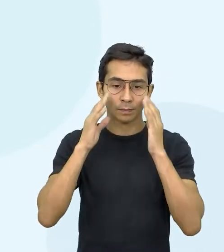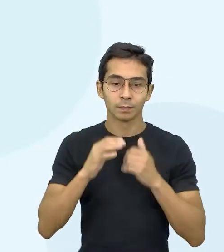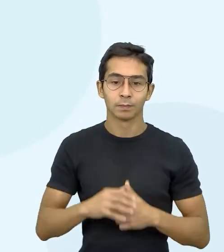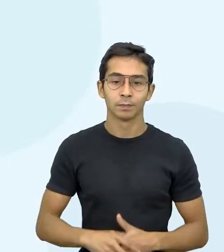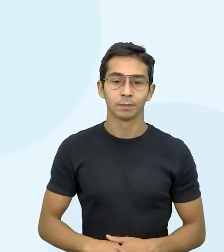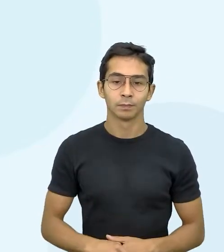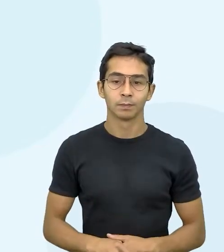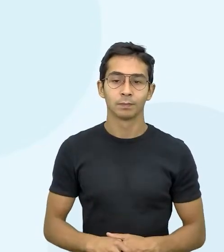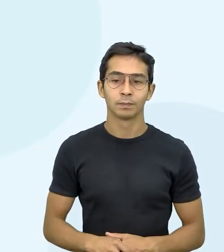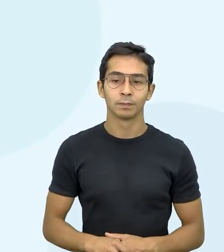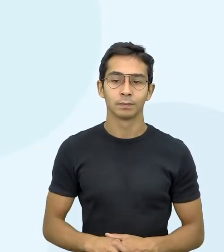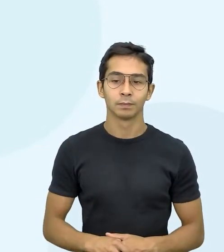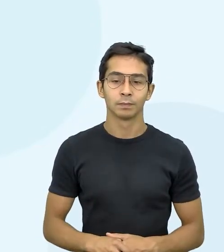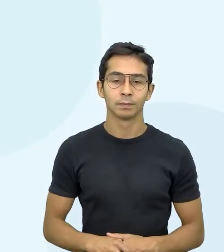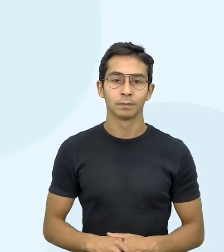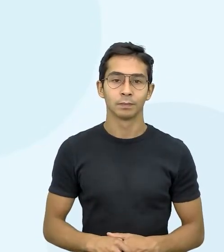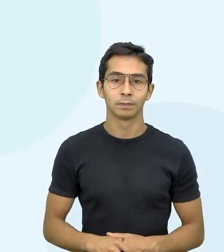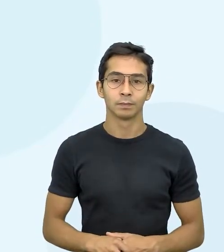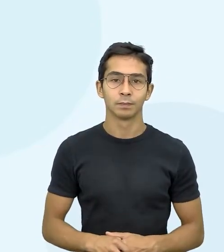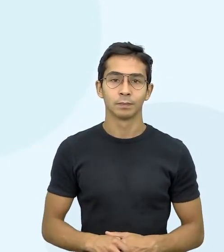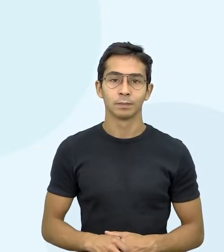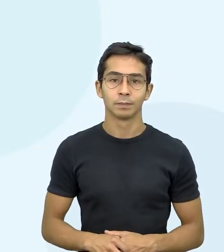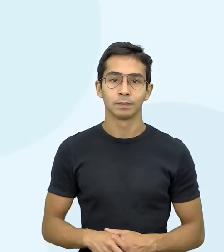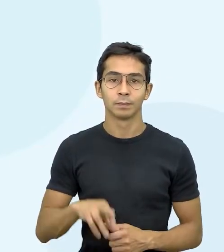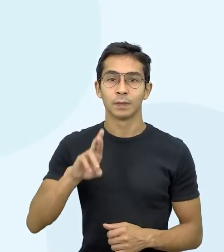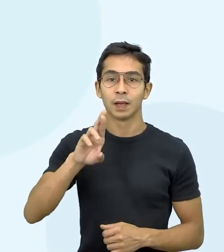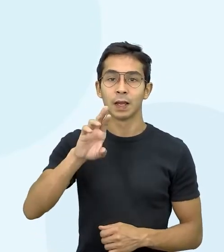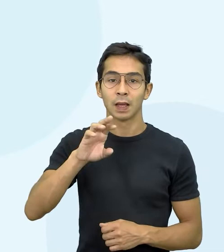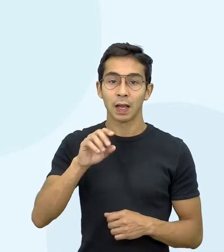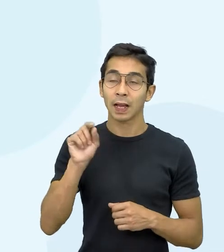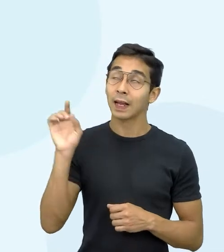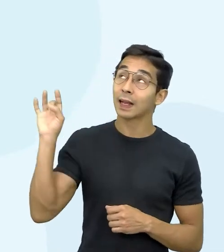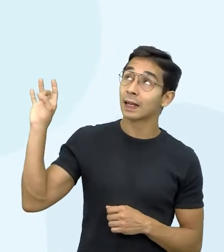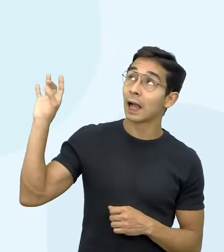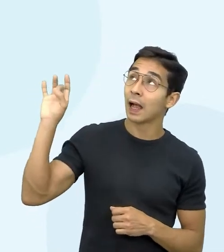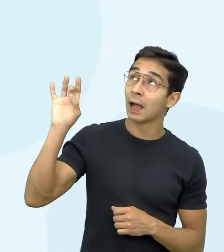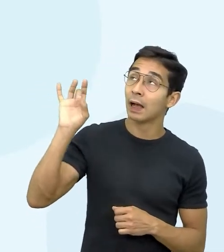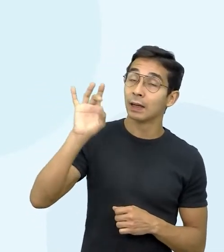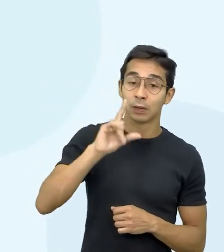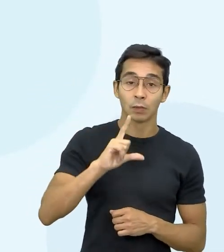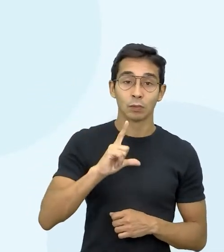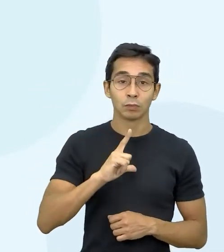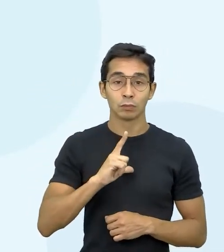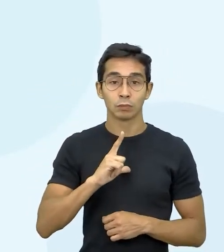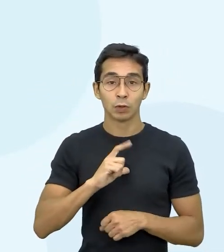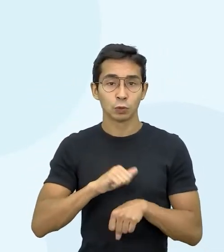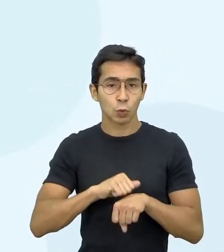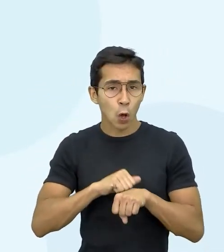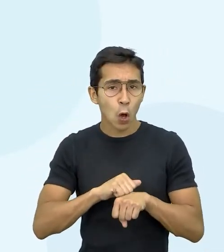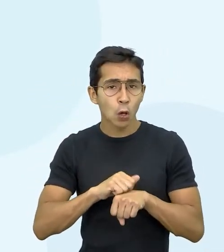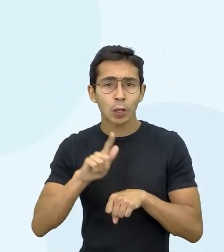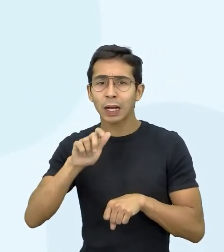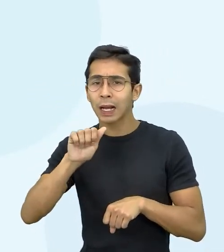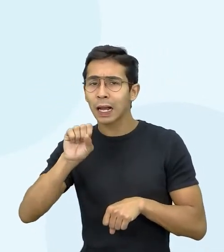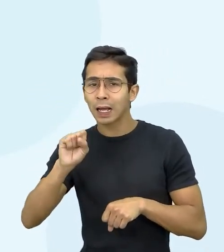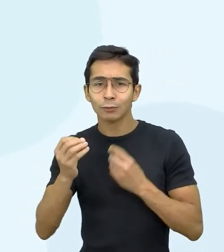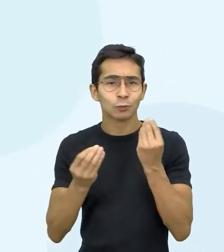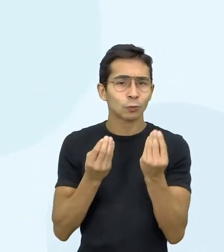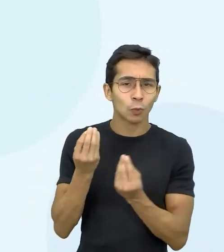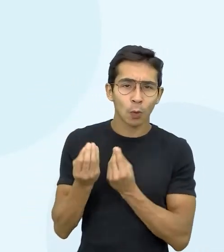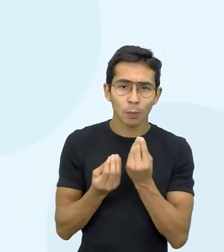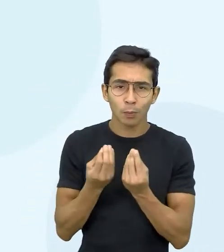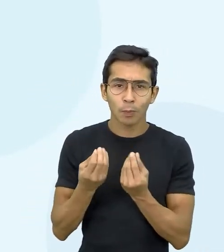ó, de cada um dos nossos reagentes e de cada um dos nossos produtos, certo? Todos aqui